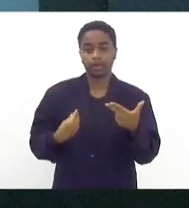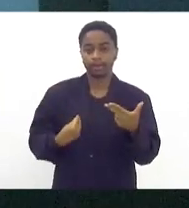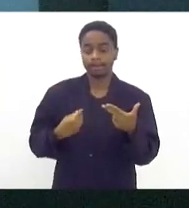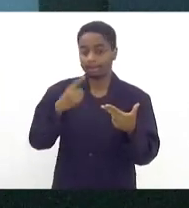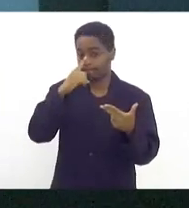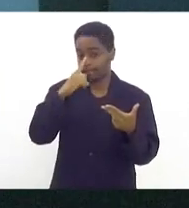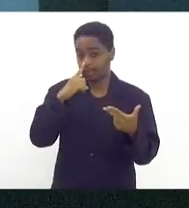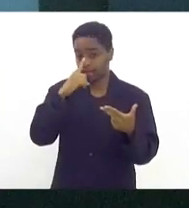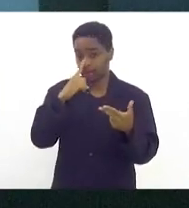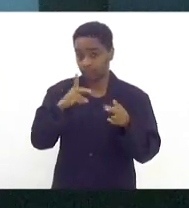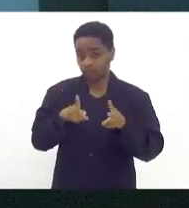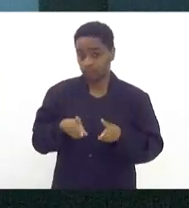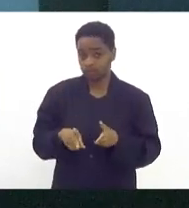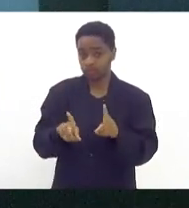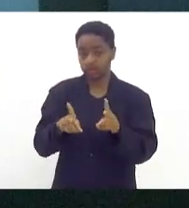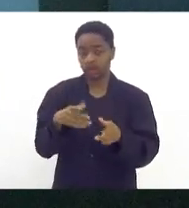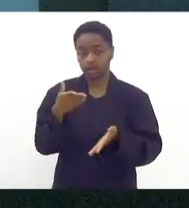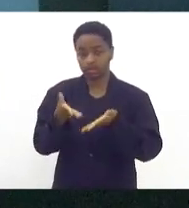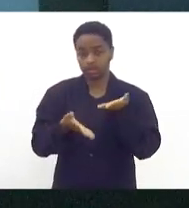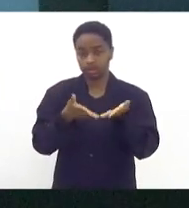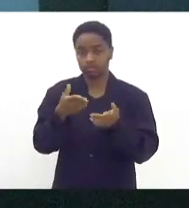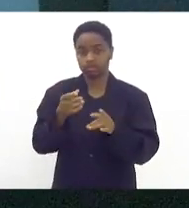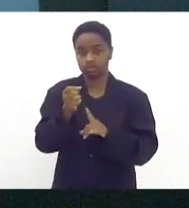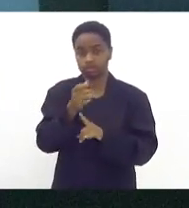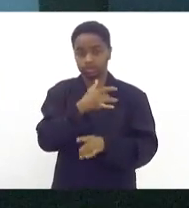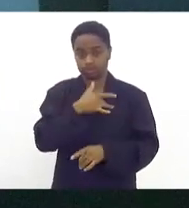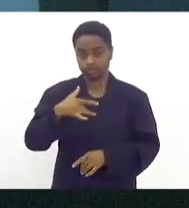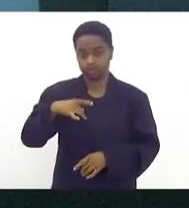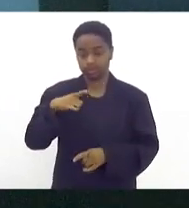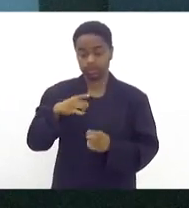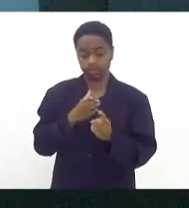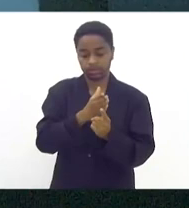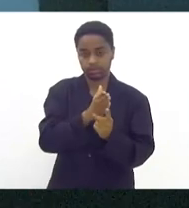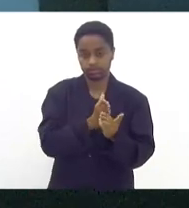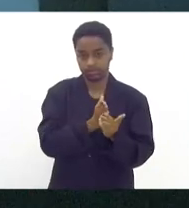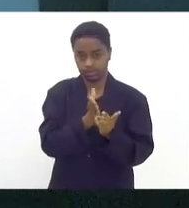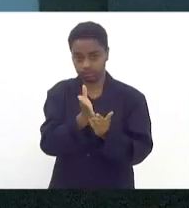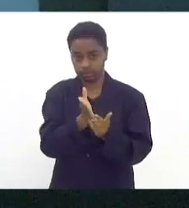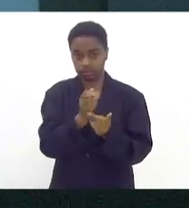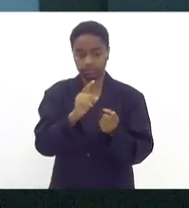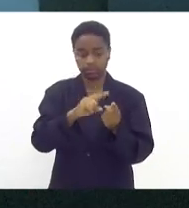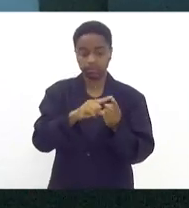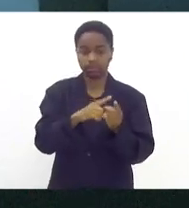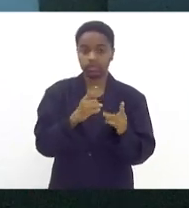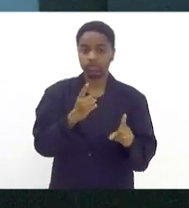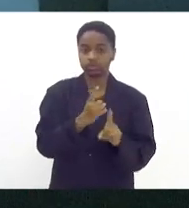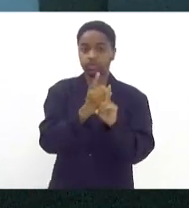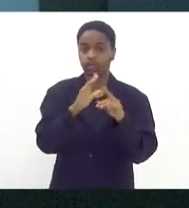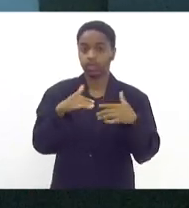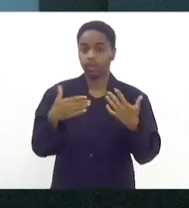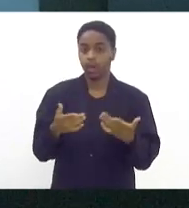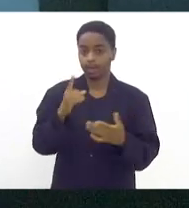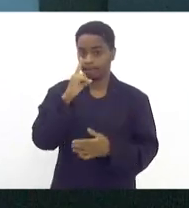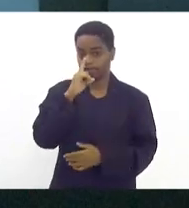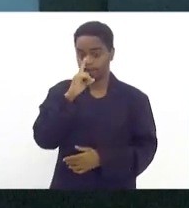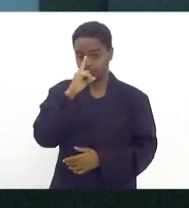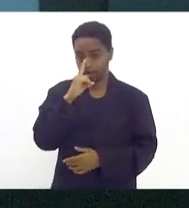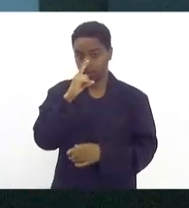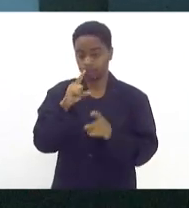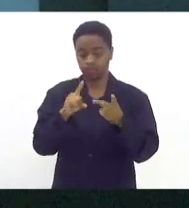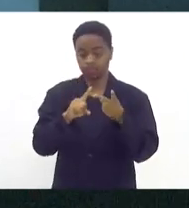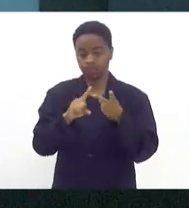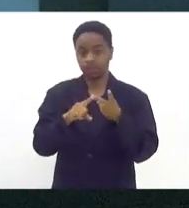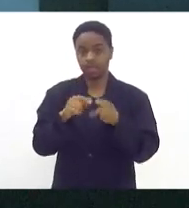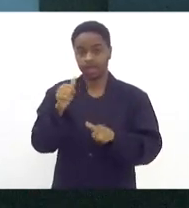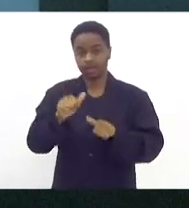qualidade do atendimento à saúde ele tem dois eixos mapeamento do Risco e a avaliação da garantia